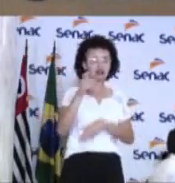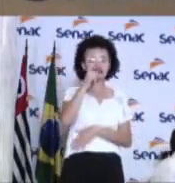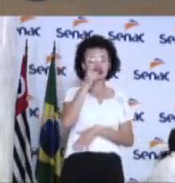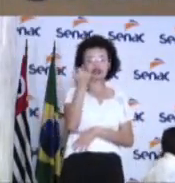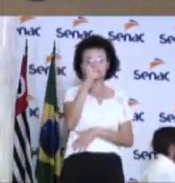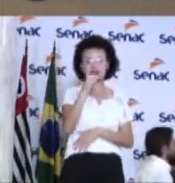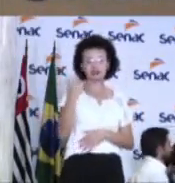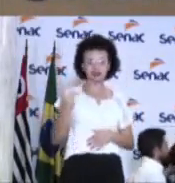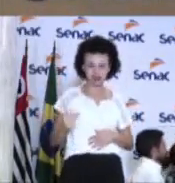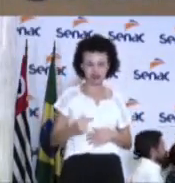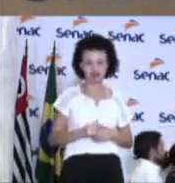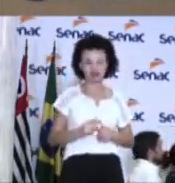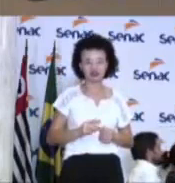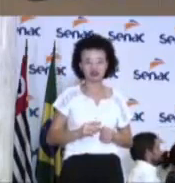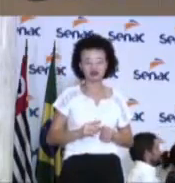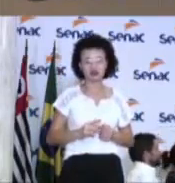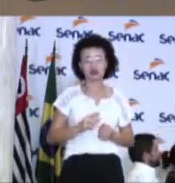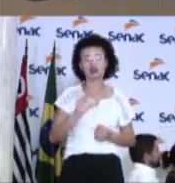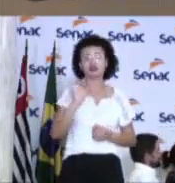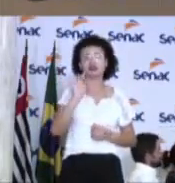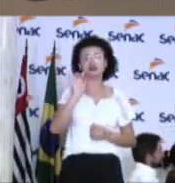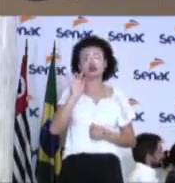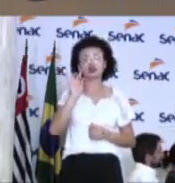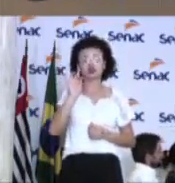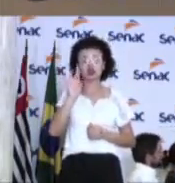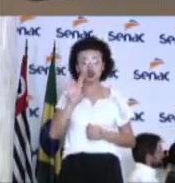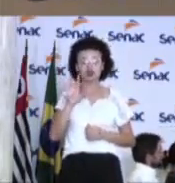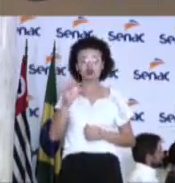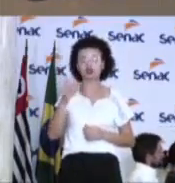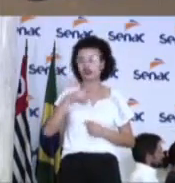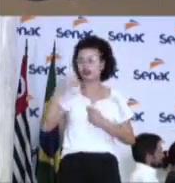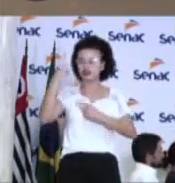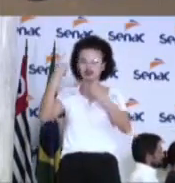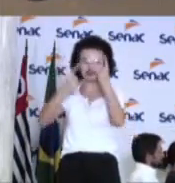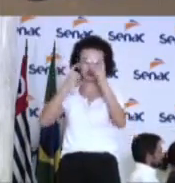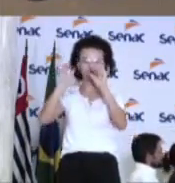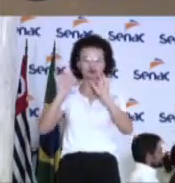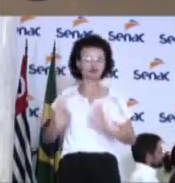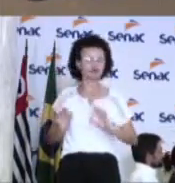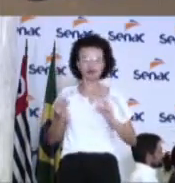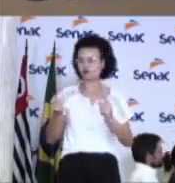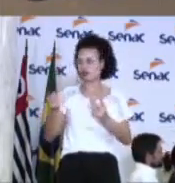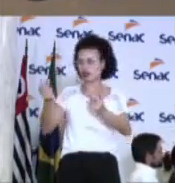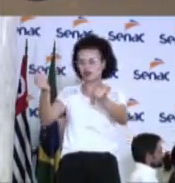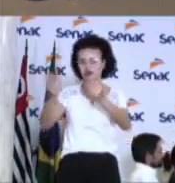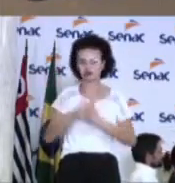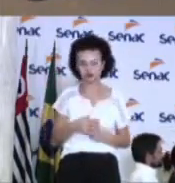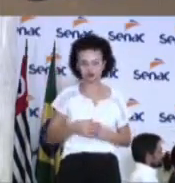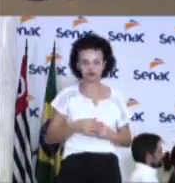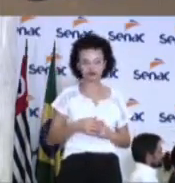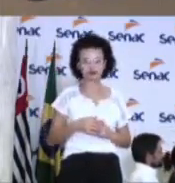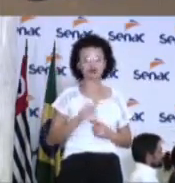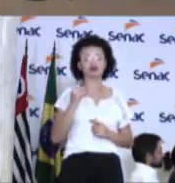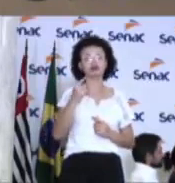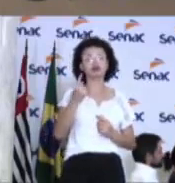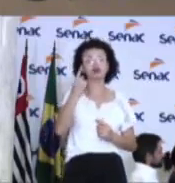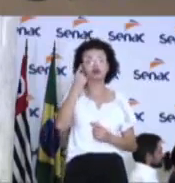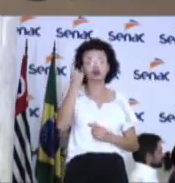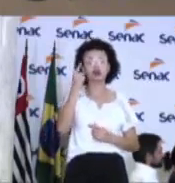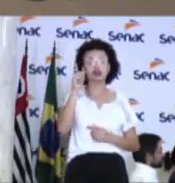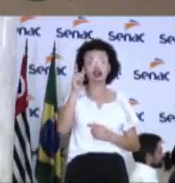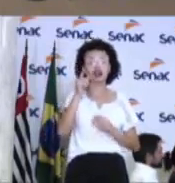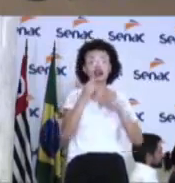interessantes, a não ser que você tenha a criatividade sempre. Não adianta, porque... a padaria, a